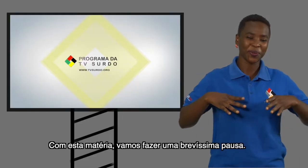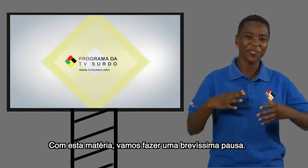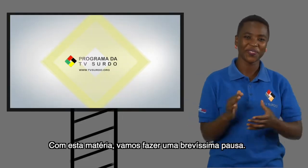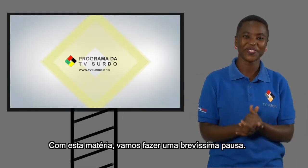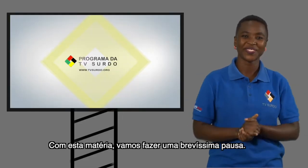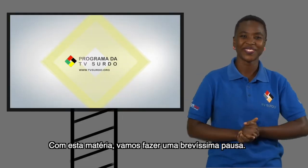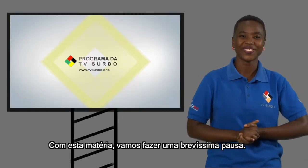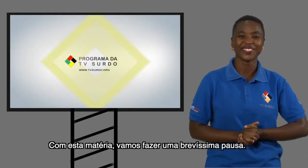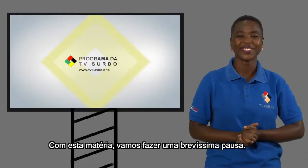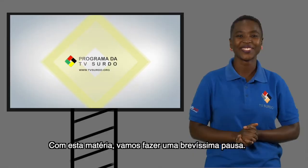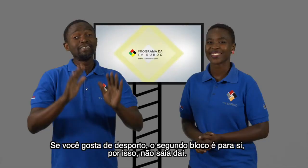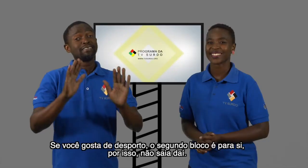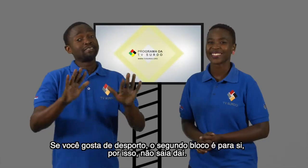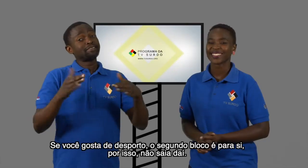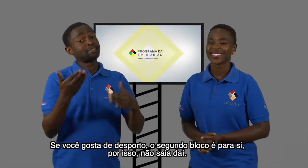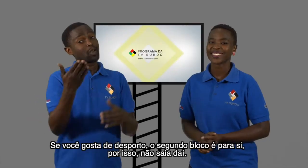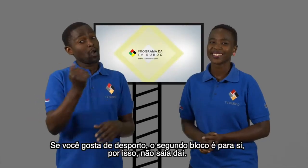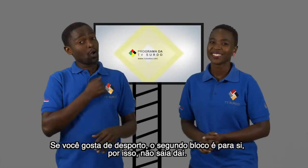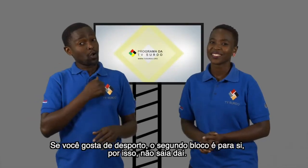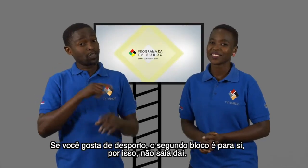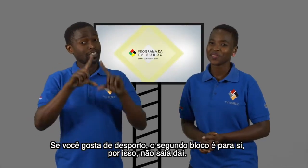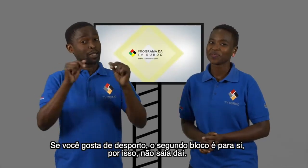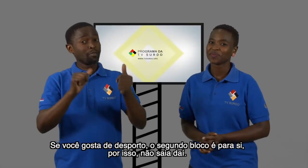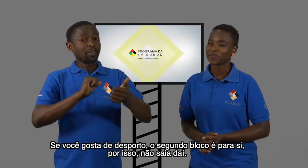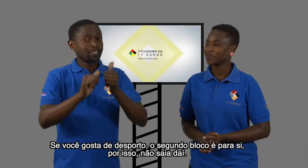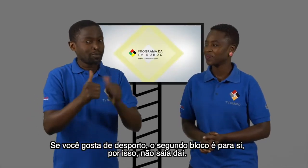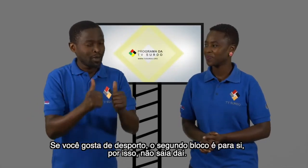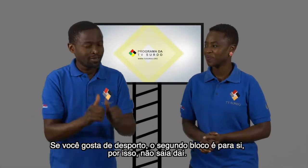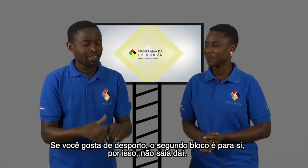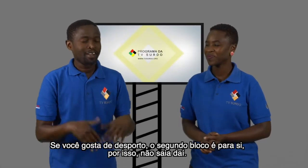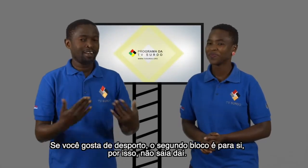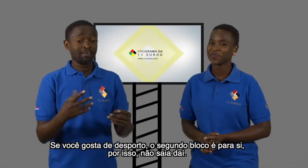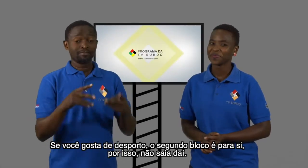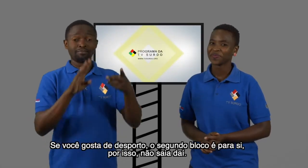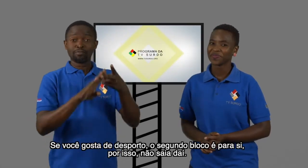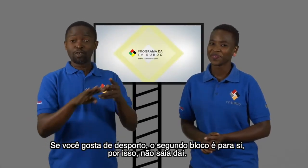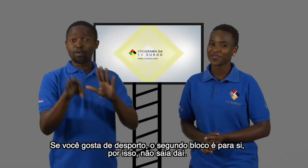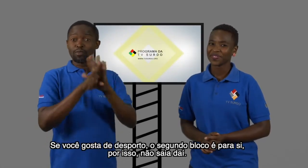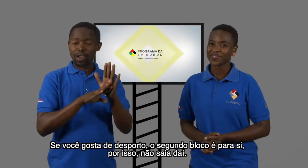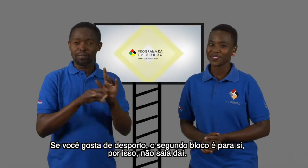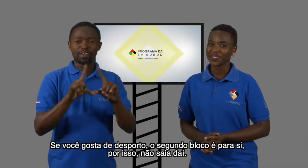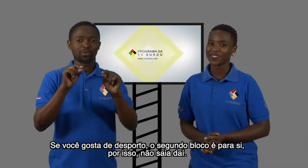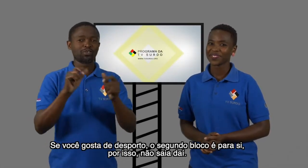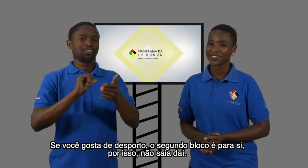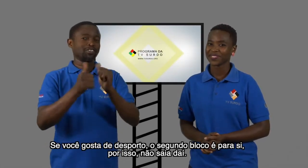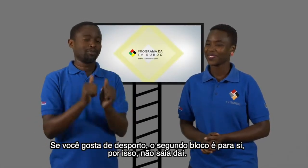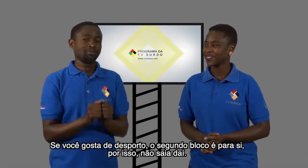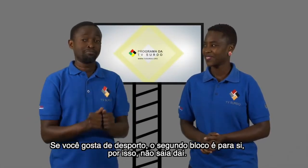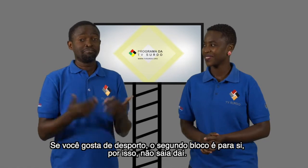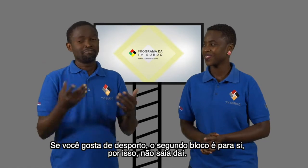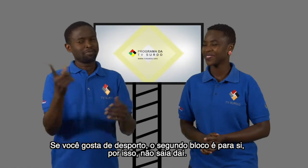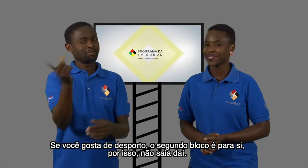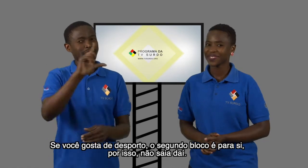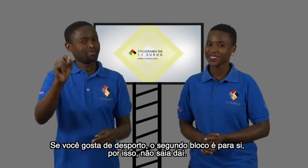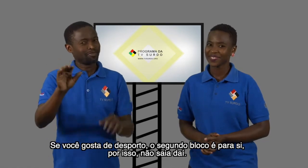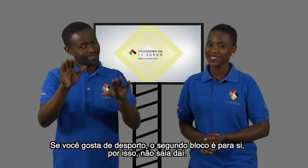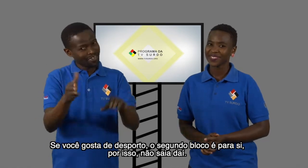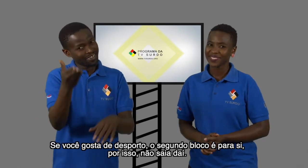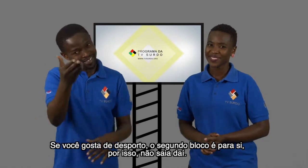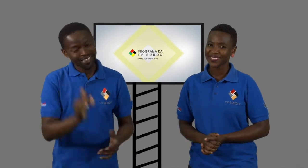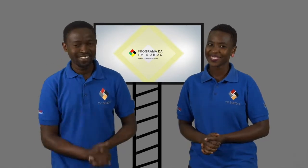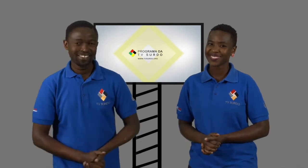vamos fazer uma brevíssima pausa. Se você gosta de desporto, o segundo bloco é para si. Por isso, não saia daí.